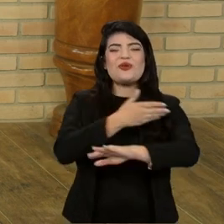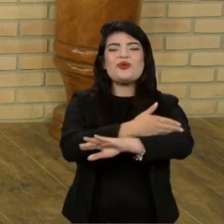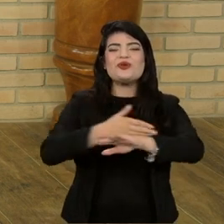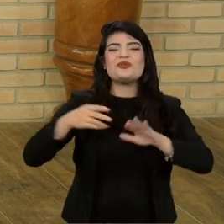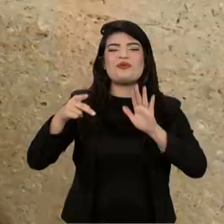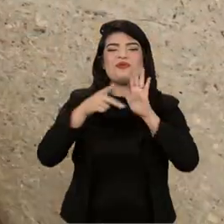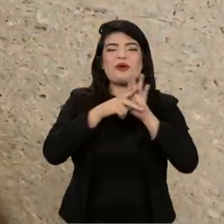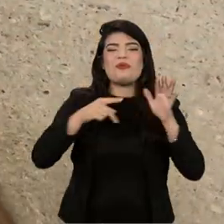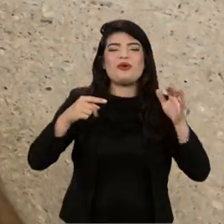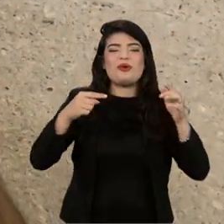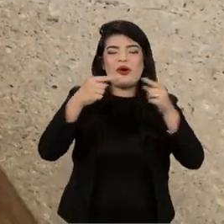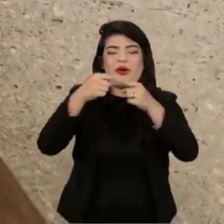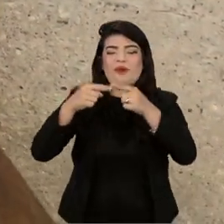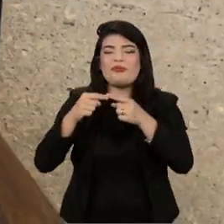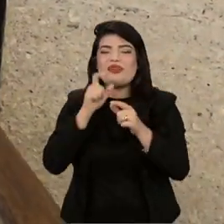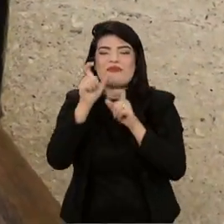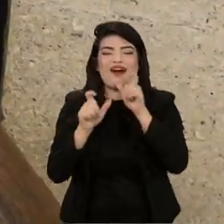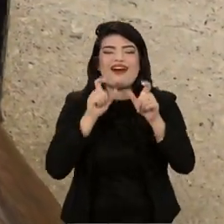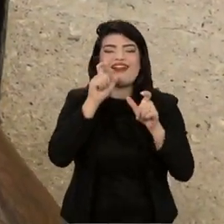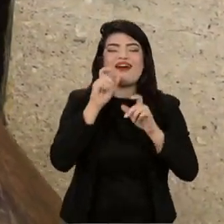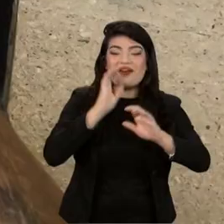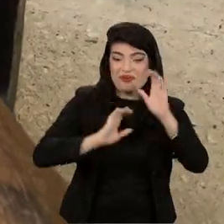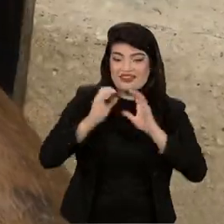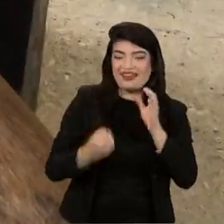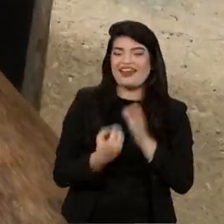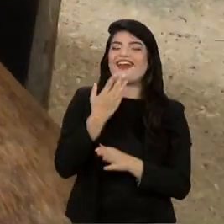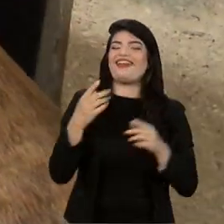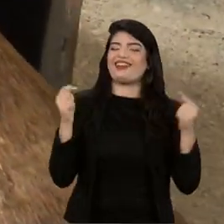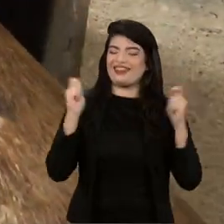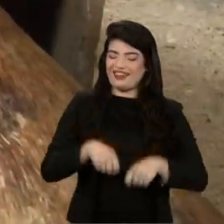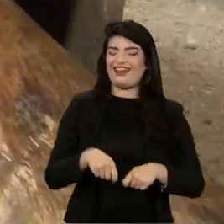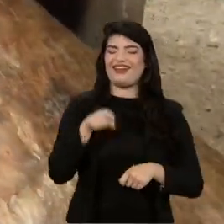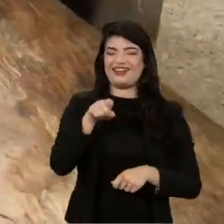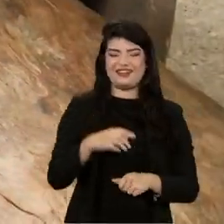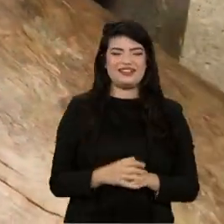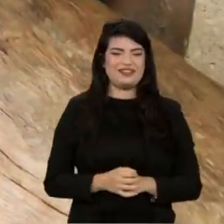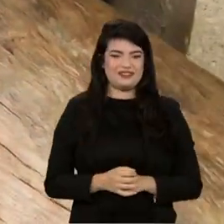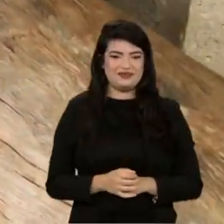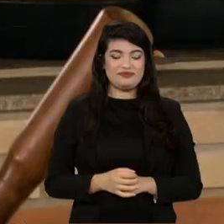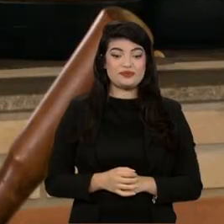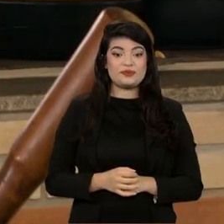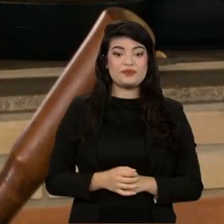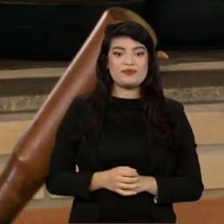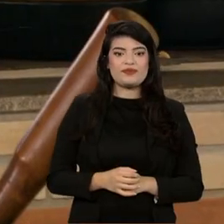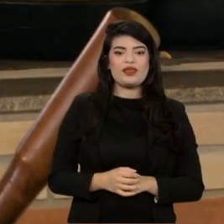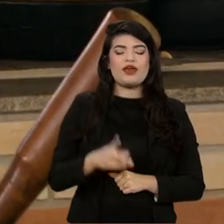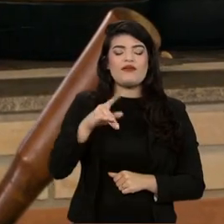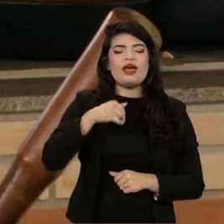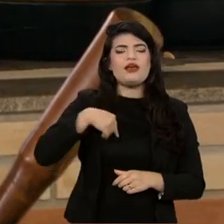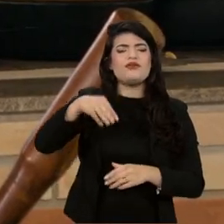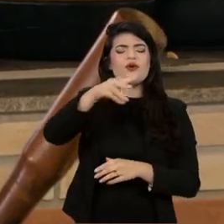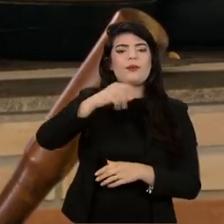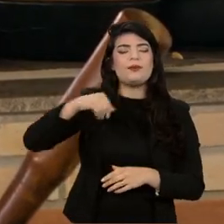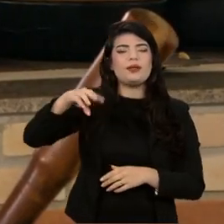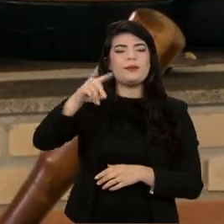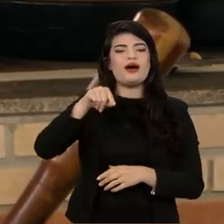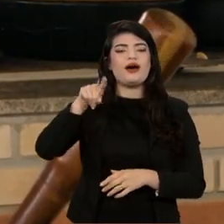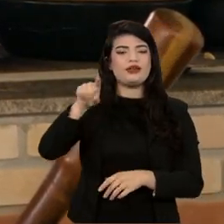modas, né? Eita, aqui o trem. Ó, aqui eu jogo um pouco, deixa cair um pouquinho